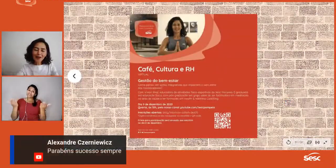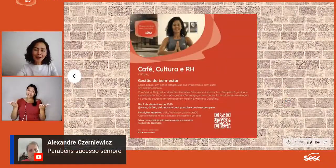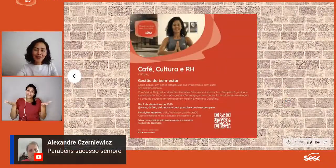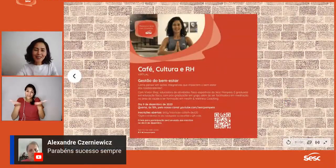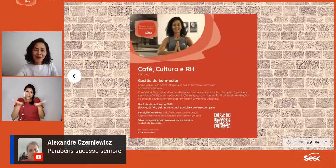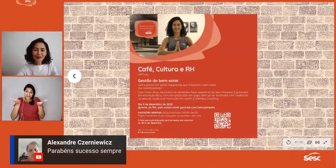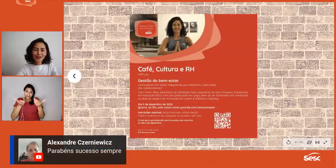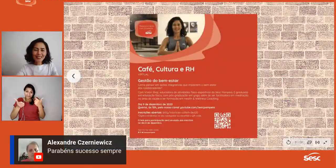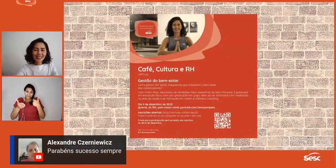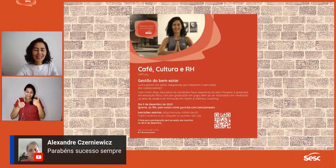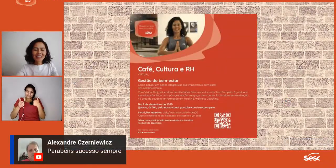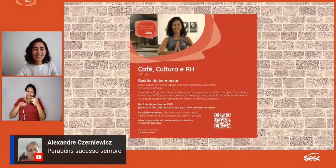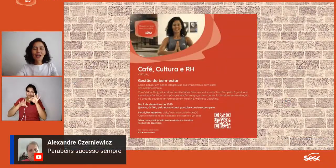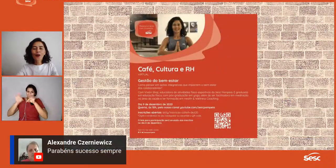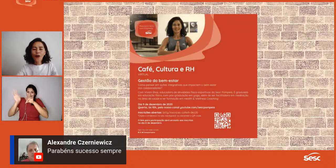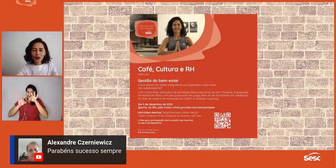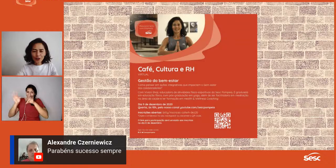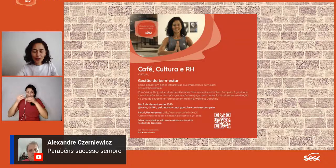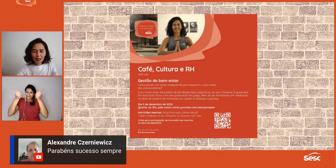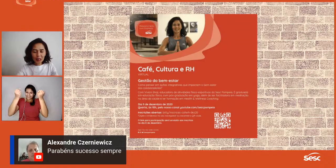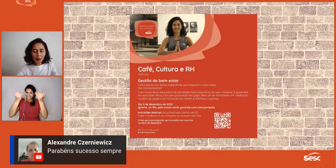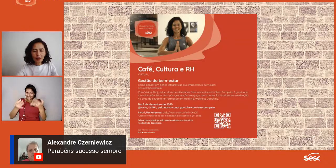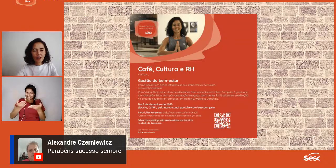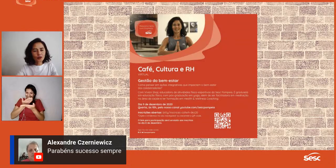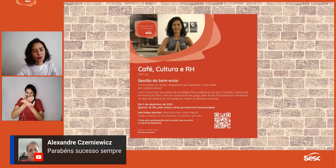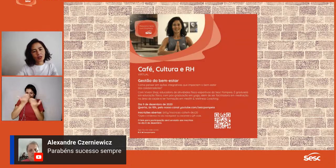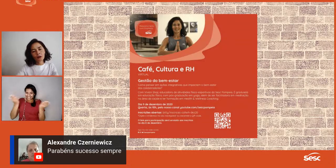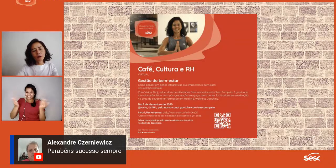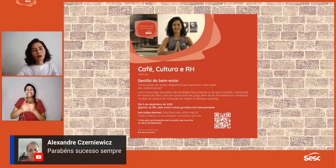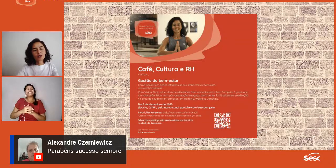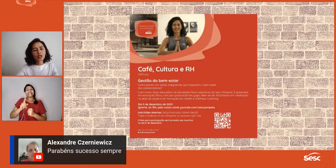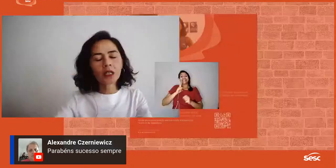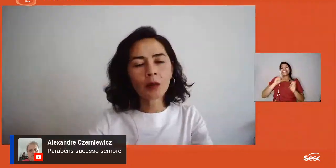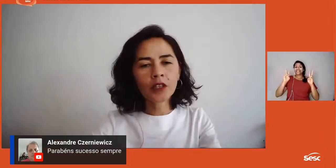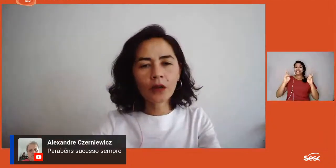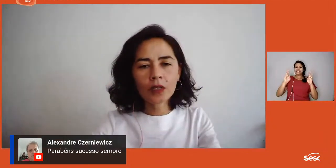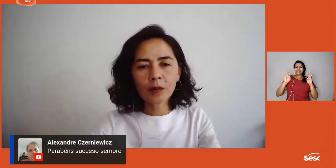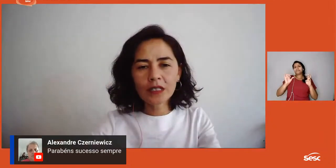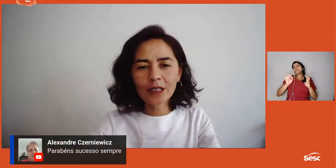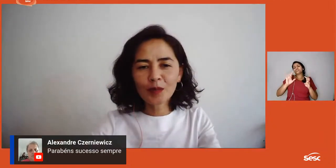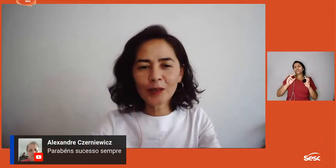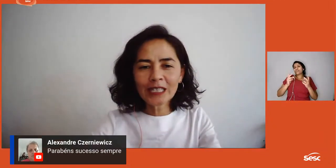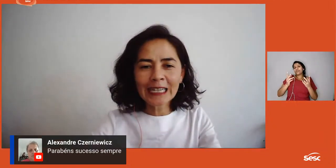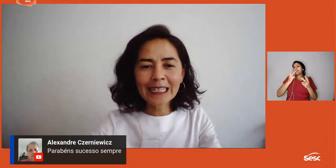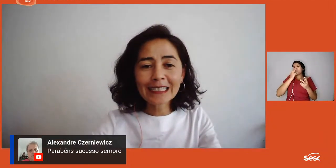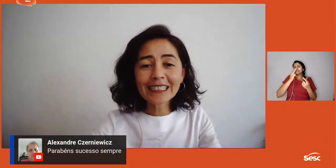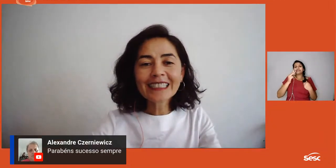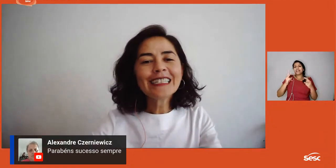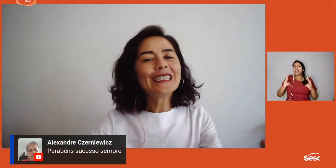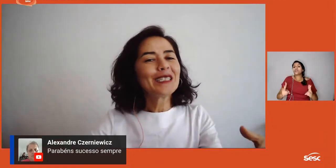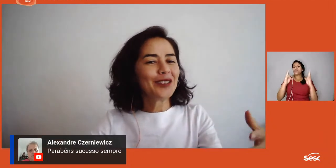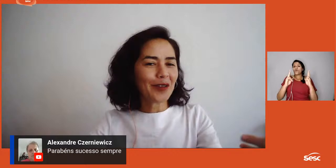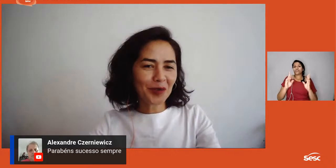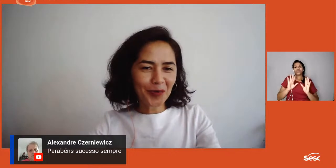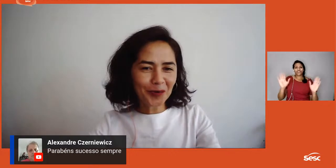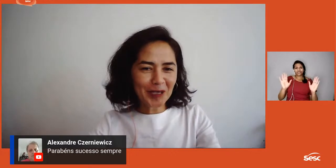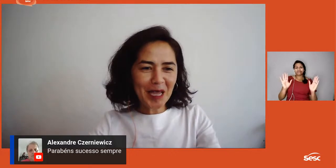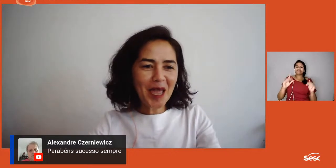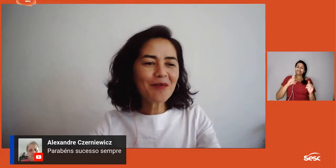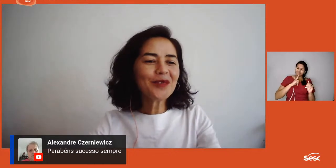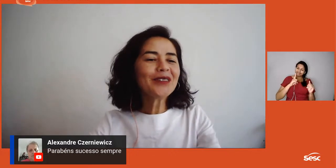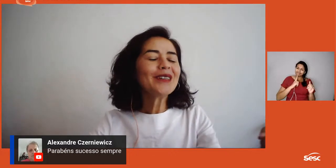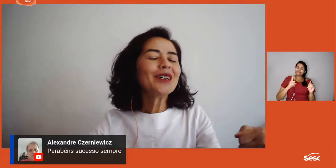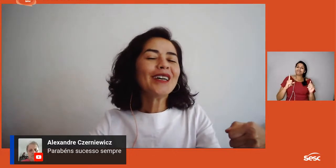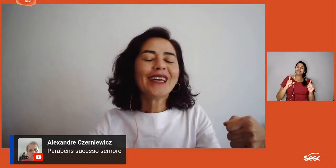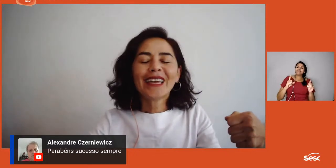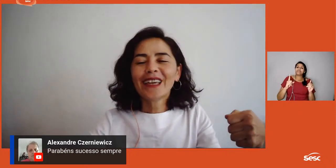programado para conversar com vocês, esse recorte do tema, é só um recorte, tem muita coisa para ser explorada, tivemos pouco